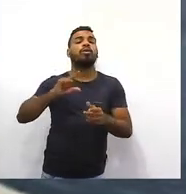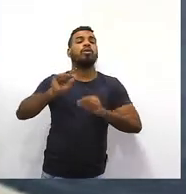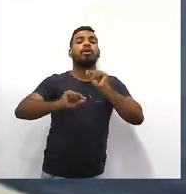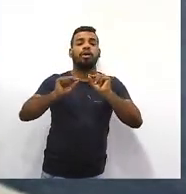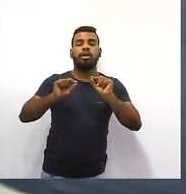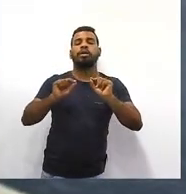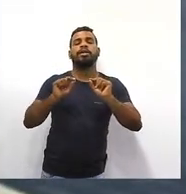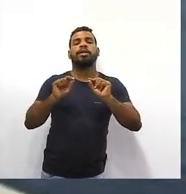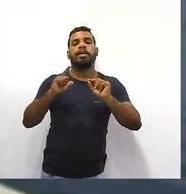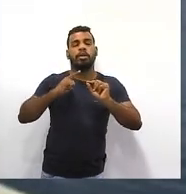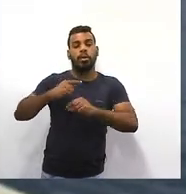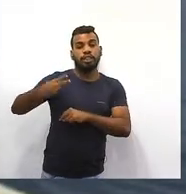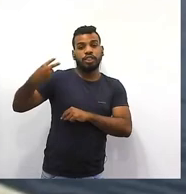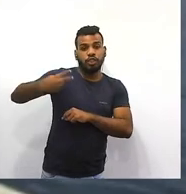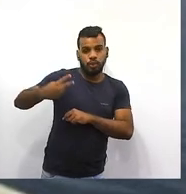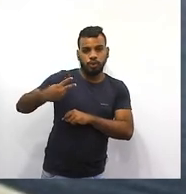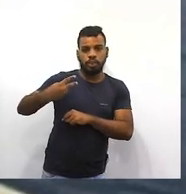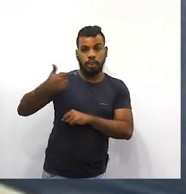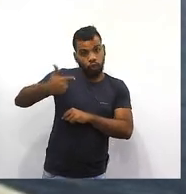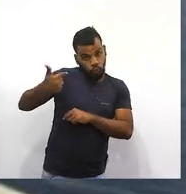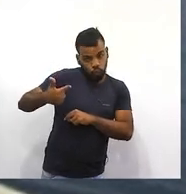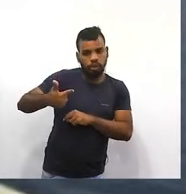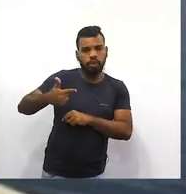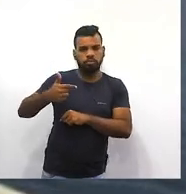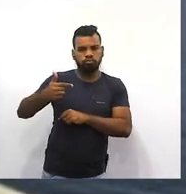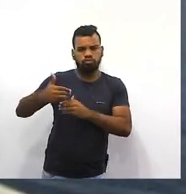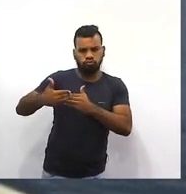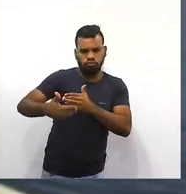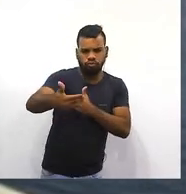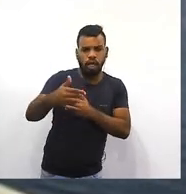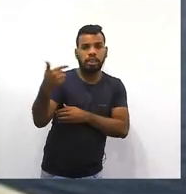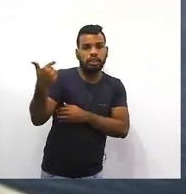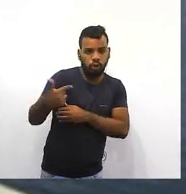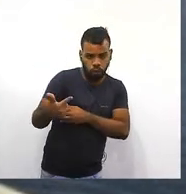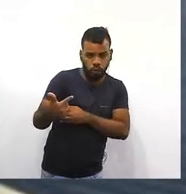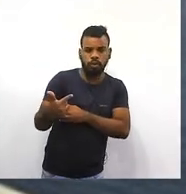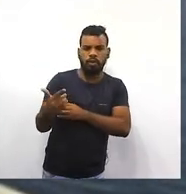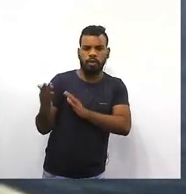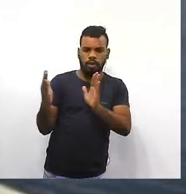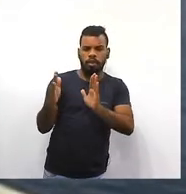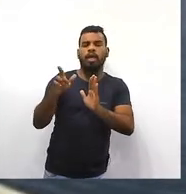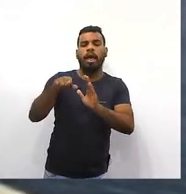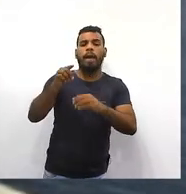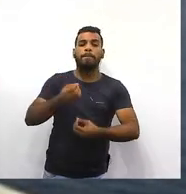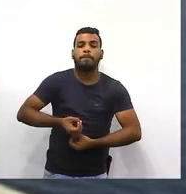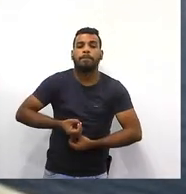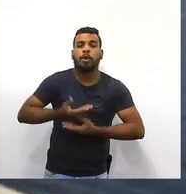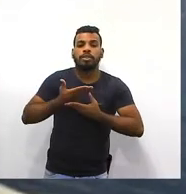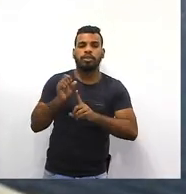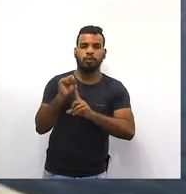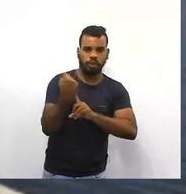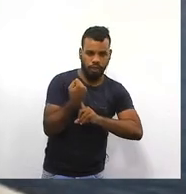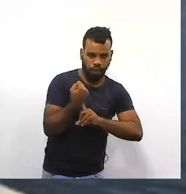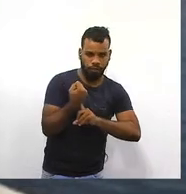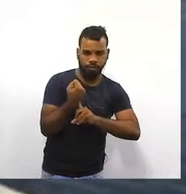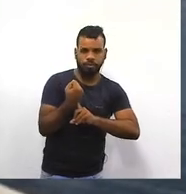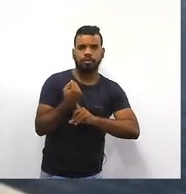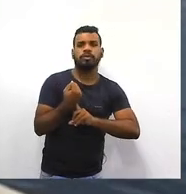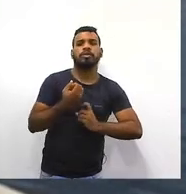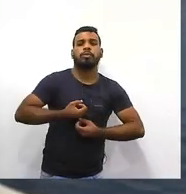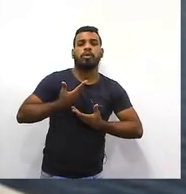gente vai ter uma segunda geração, né, uma segunda geração, que é a poesia social, né, a poesia